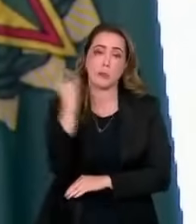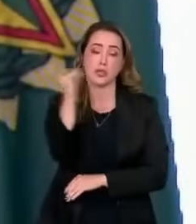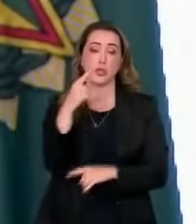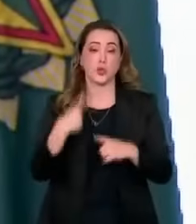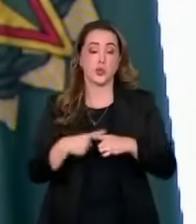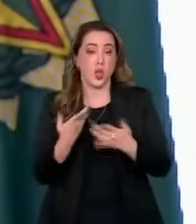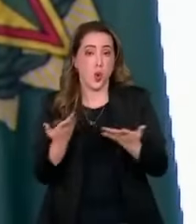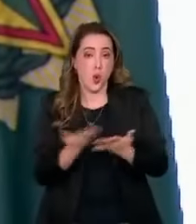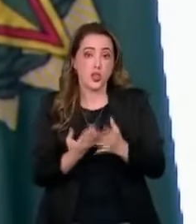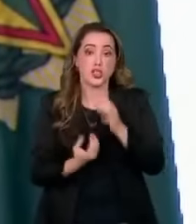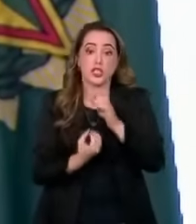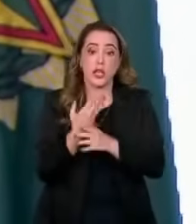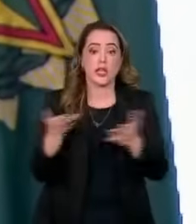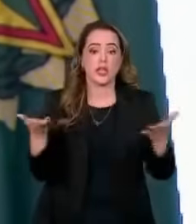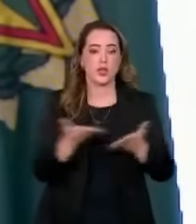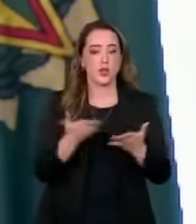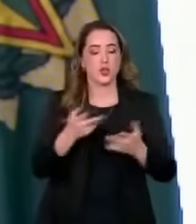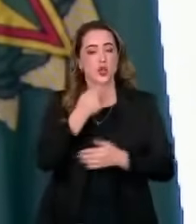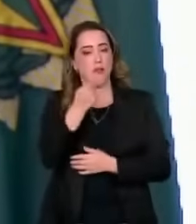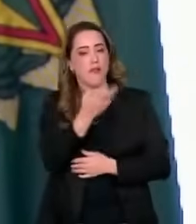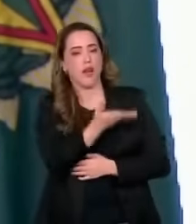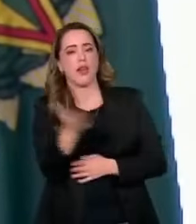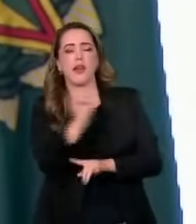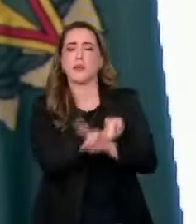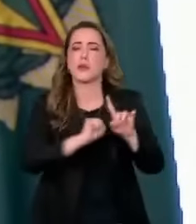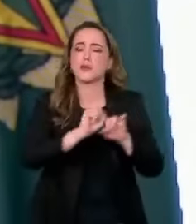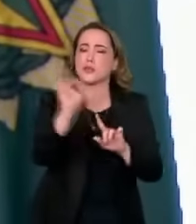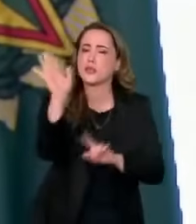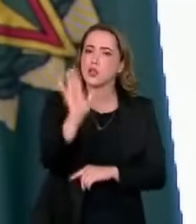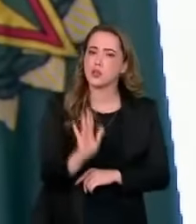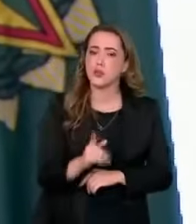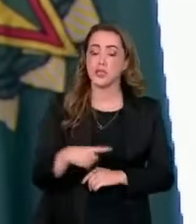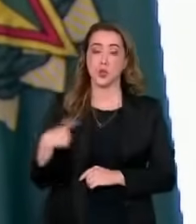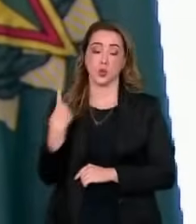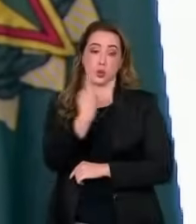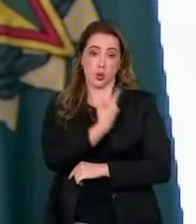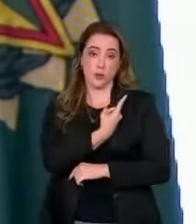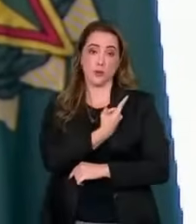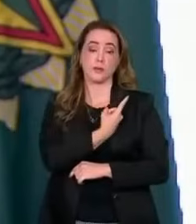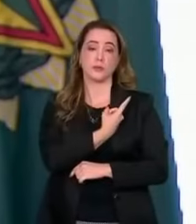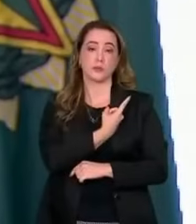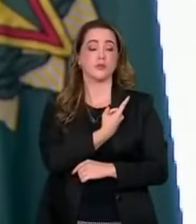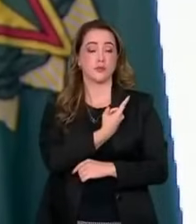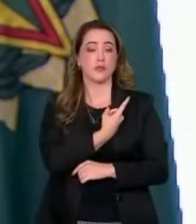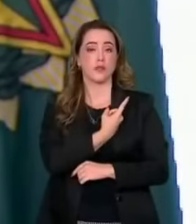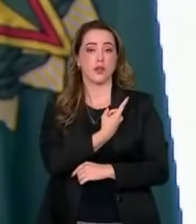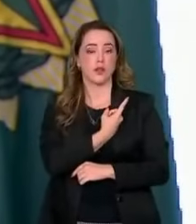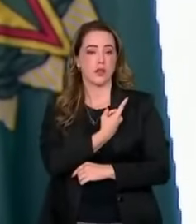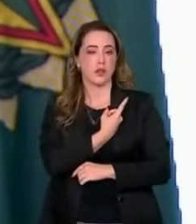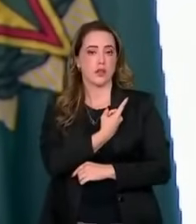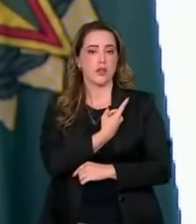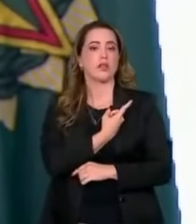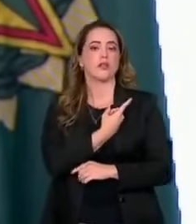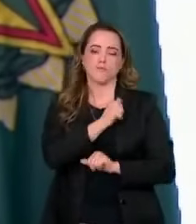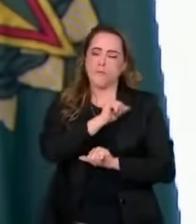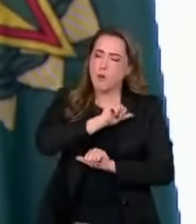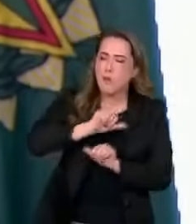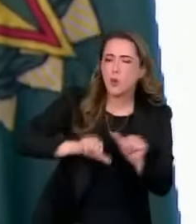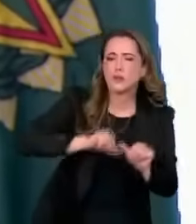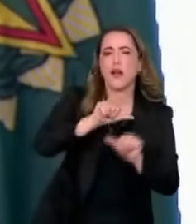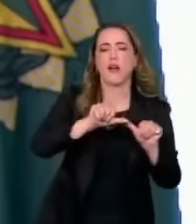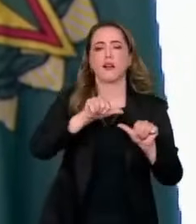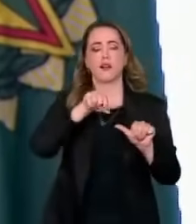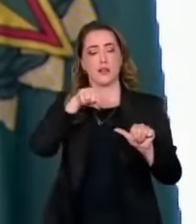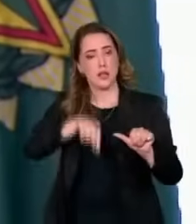lançando hoje é dizer para a sociedade brasileira: nós vamos consertar esse